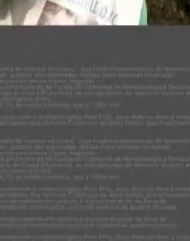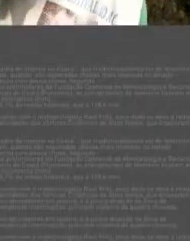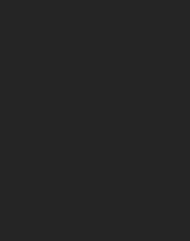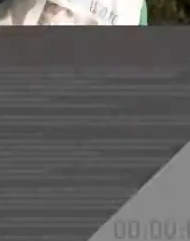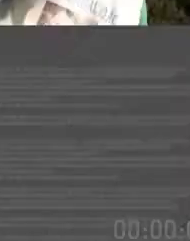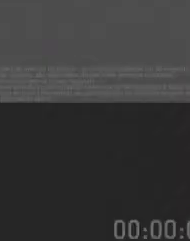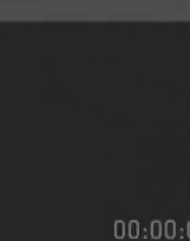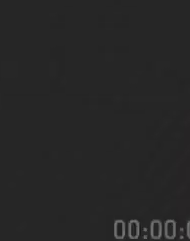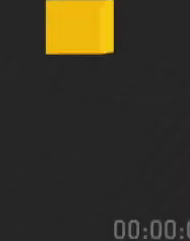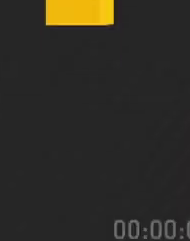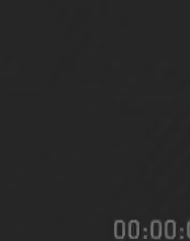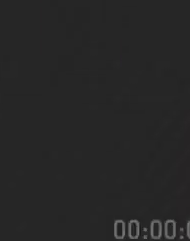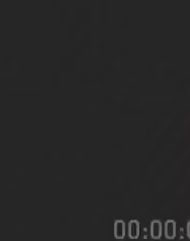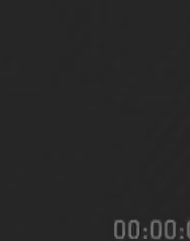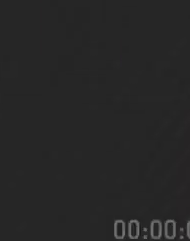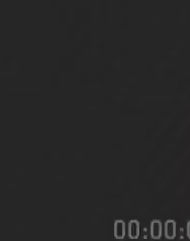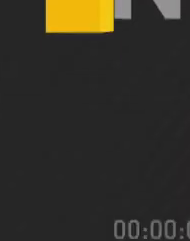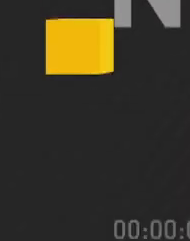ae